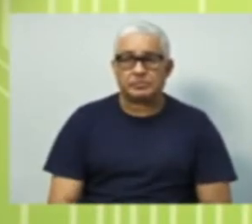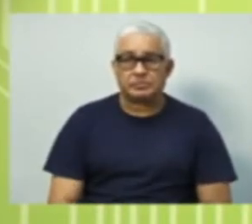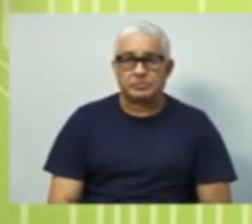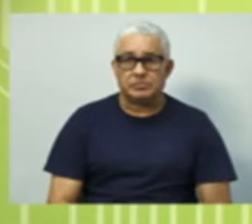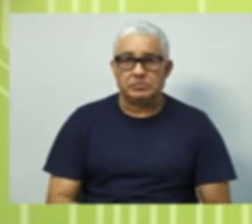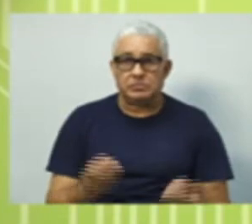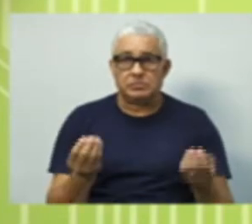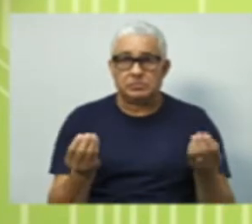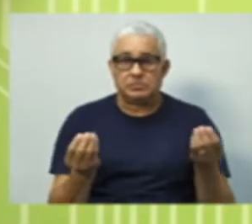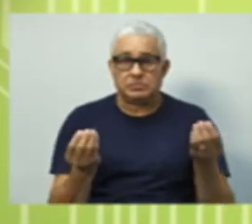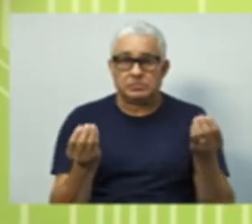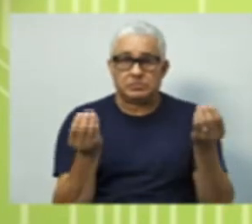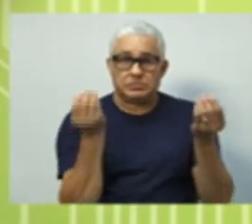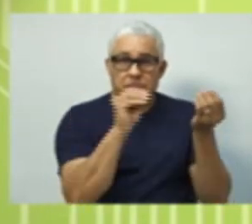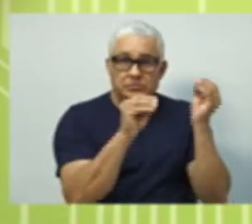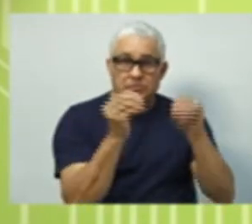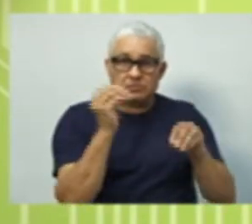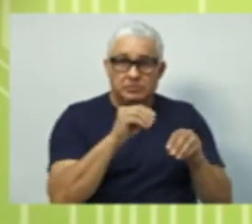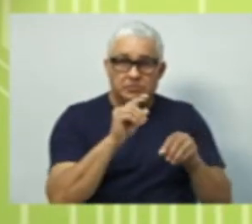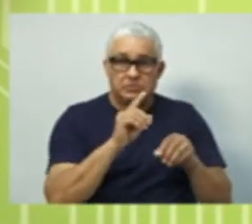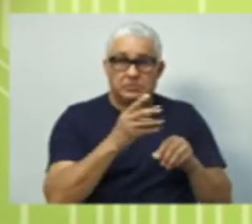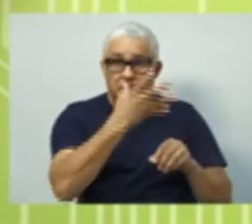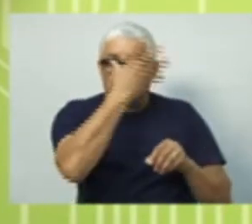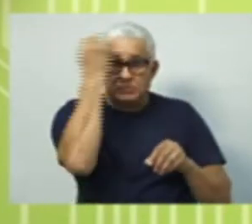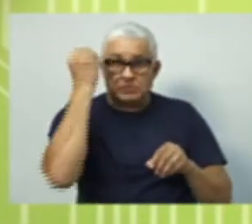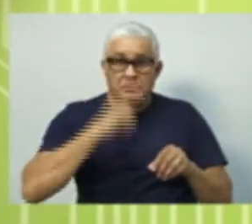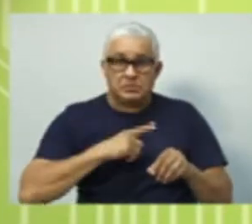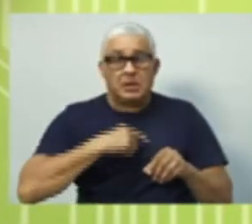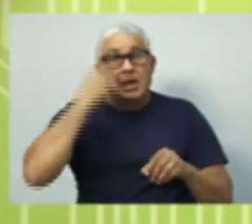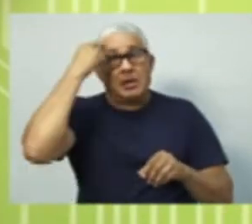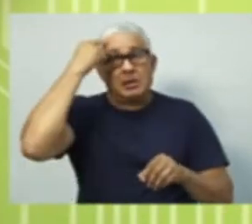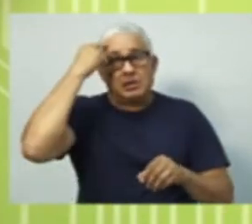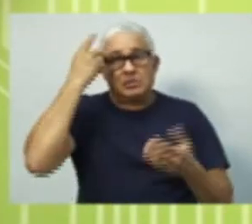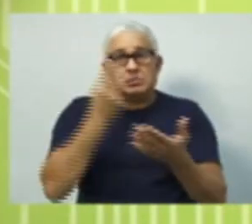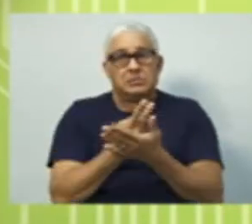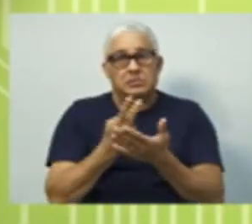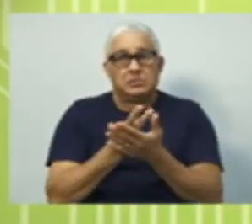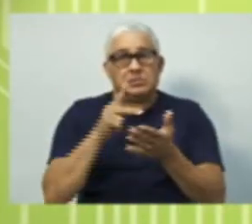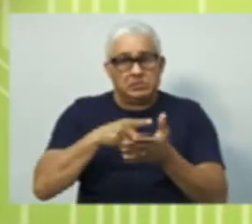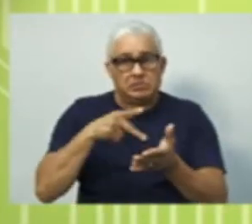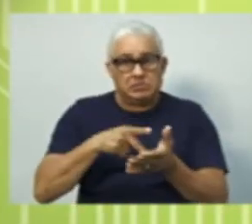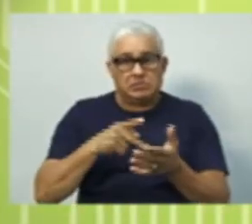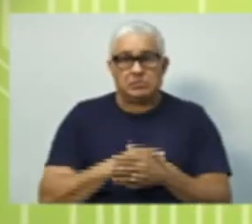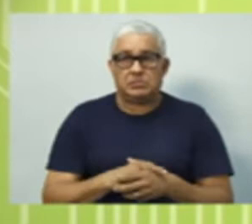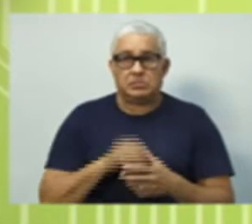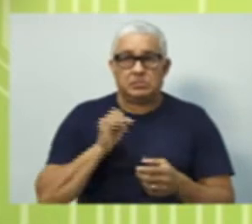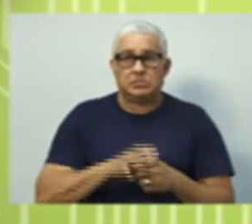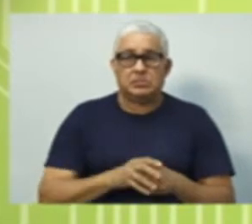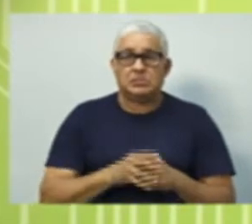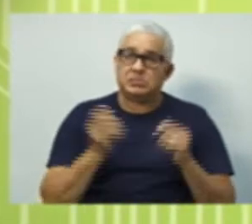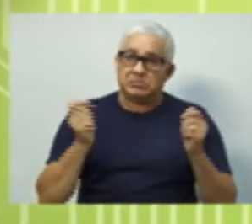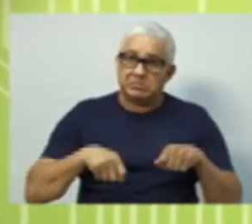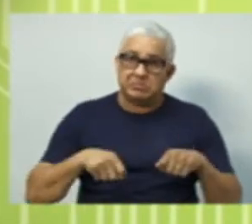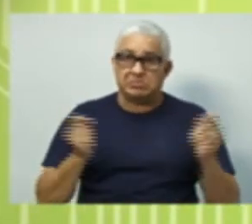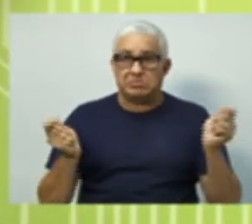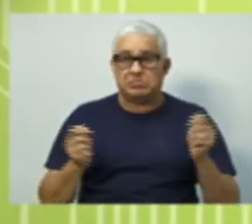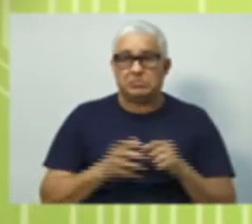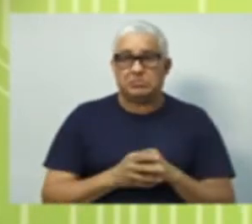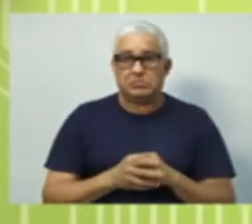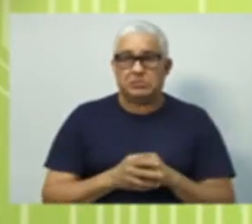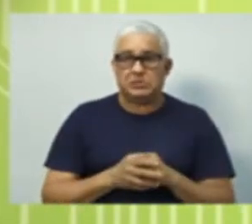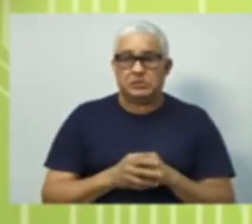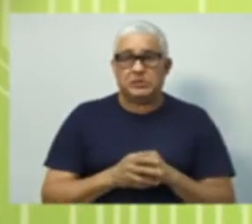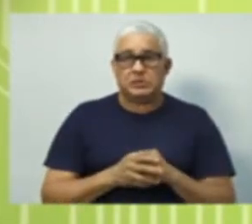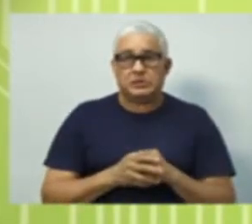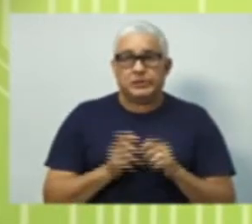as contas. Vindo as contas, eles começam a reduzir os gastos. Aí começa a pensar num planejamento. Muito